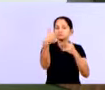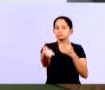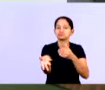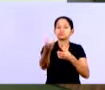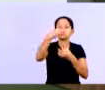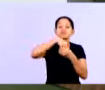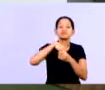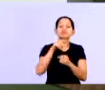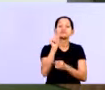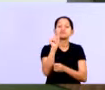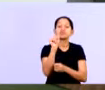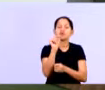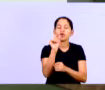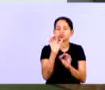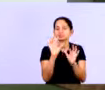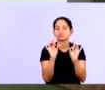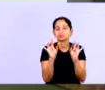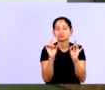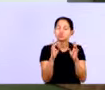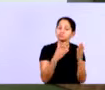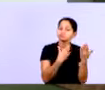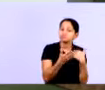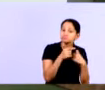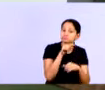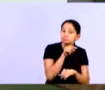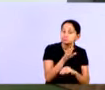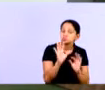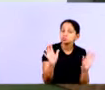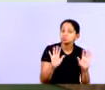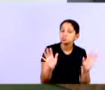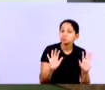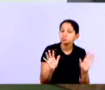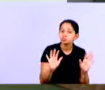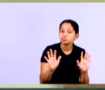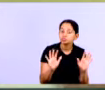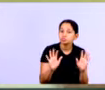investido. Alguma consideração, Denise?